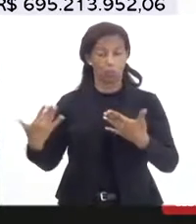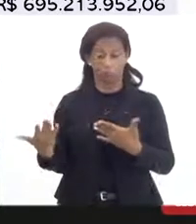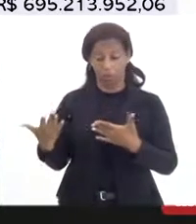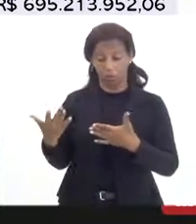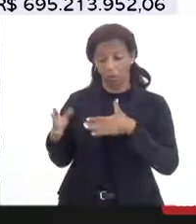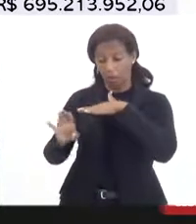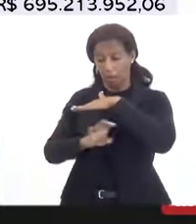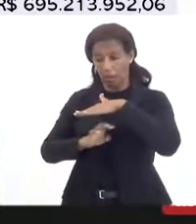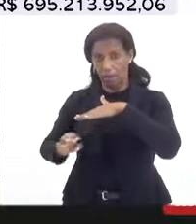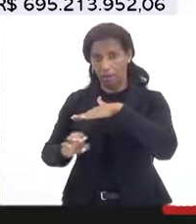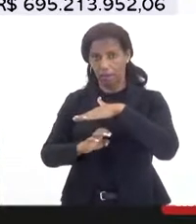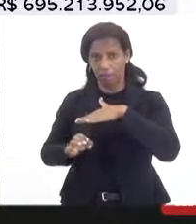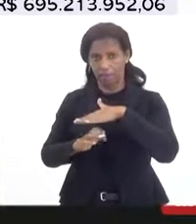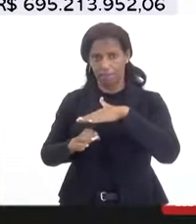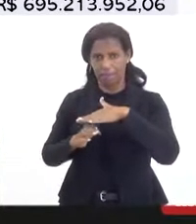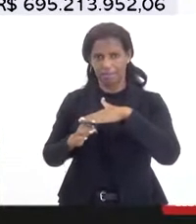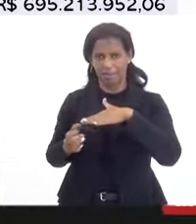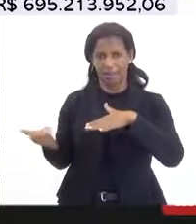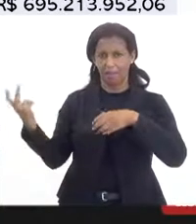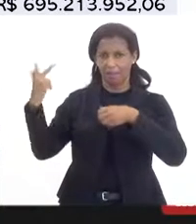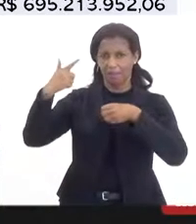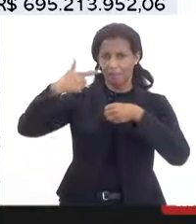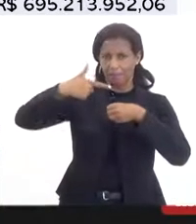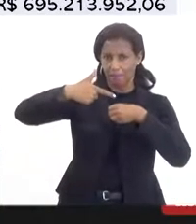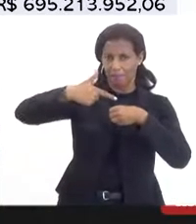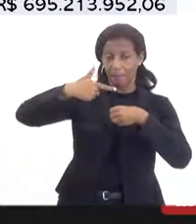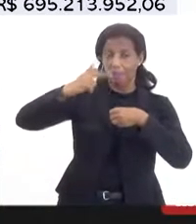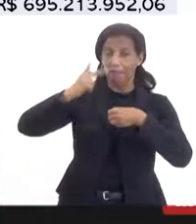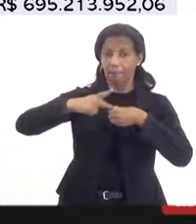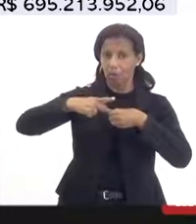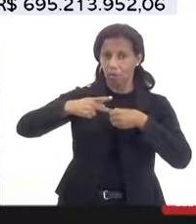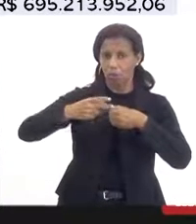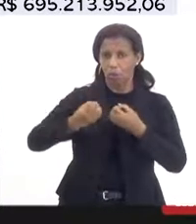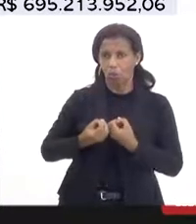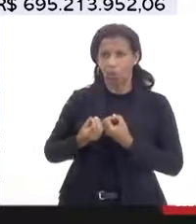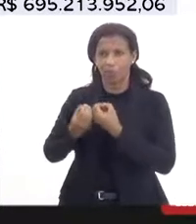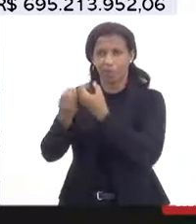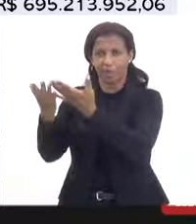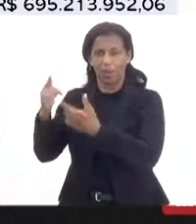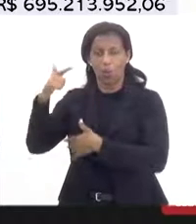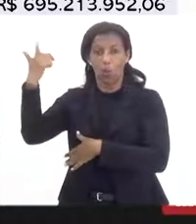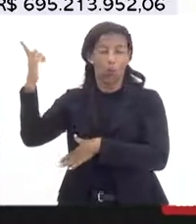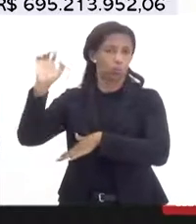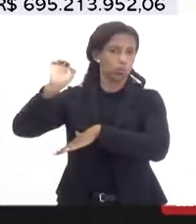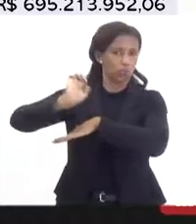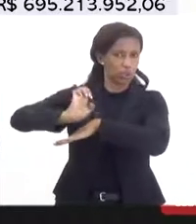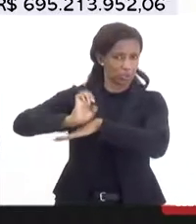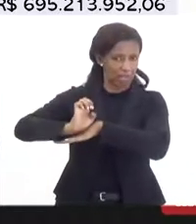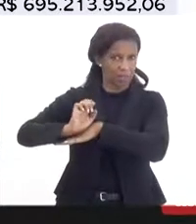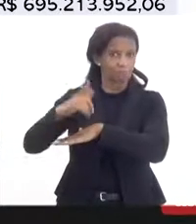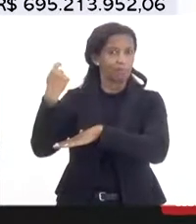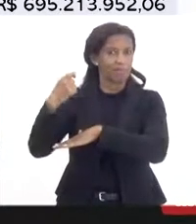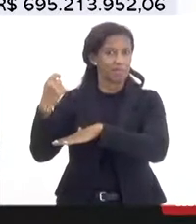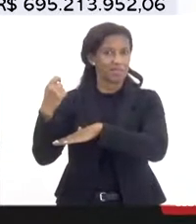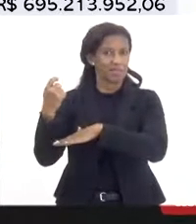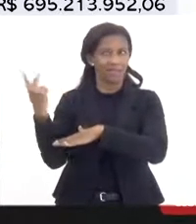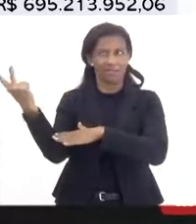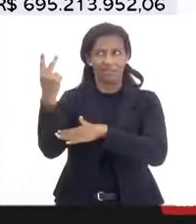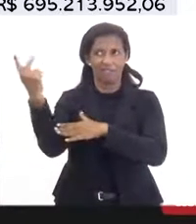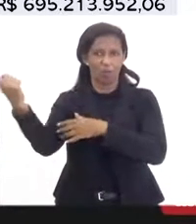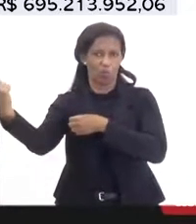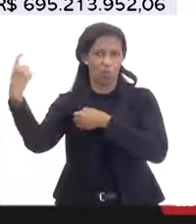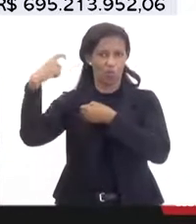a empresa no estado fornece para outro estado o petróleo. Então, nesse caso, deveria haver um estorno proporcional do crédito